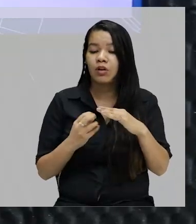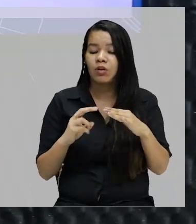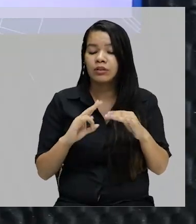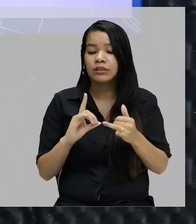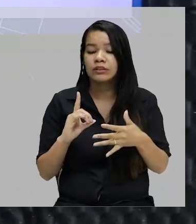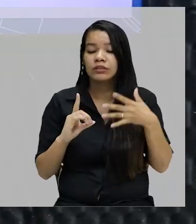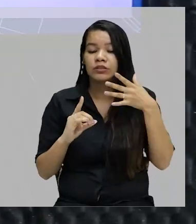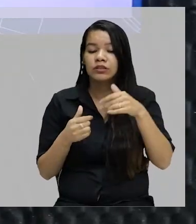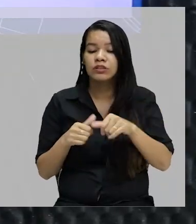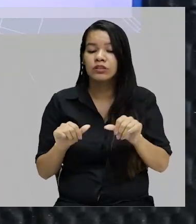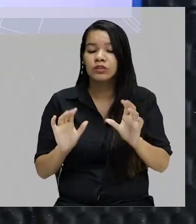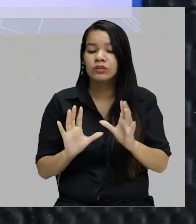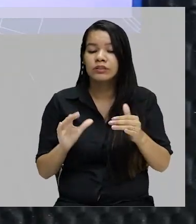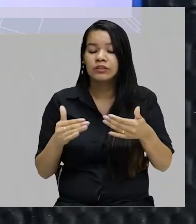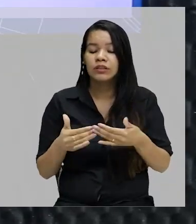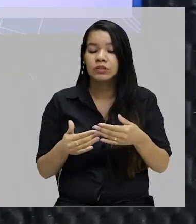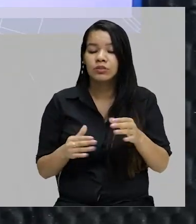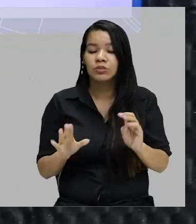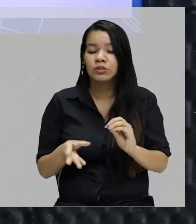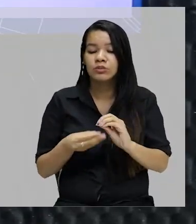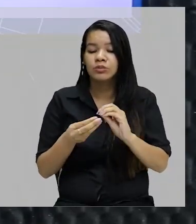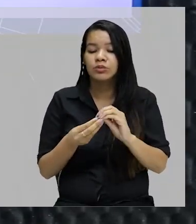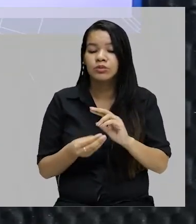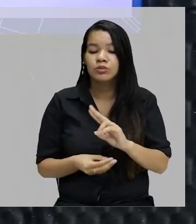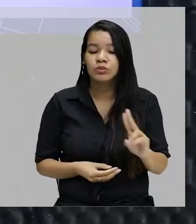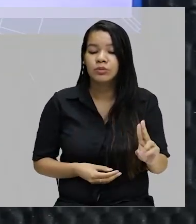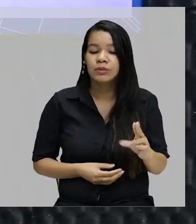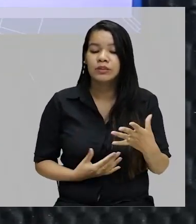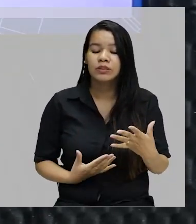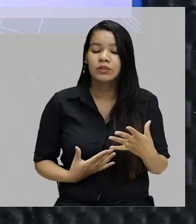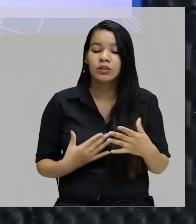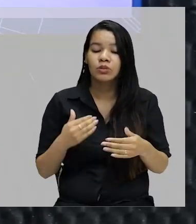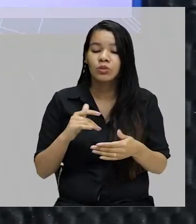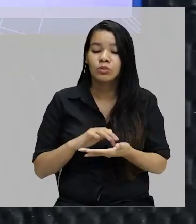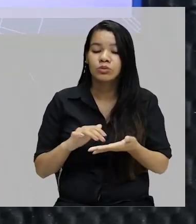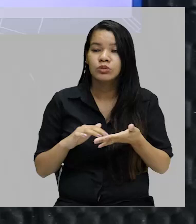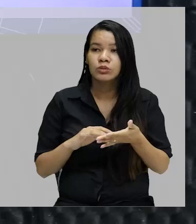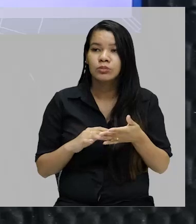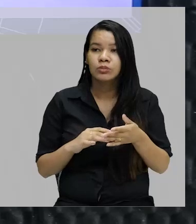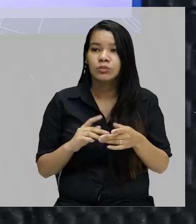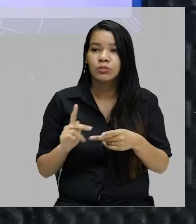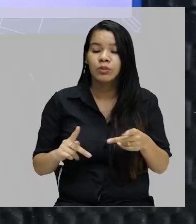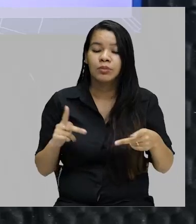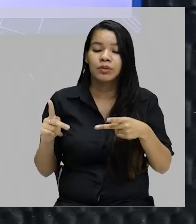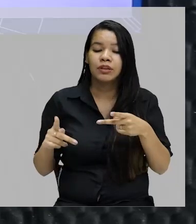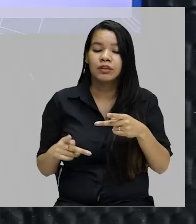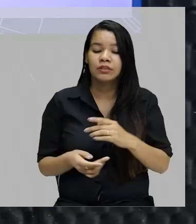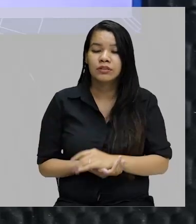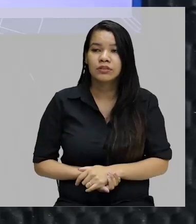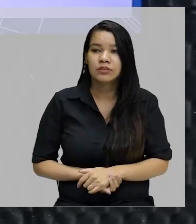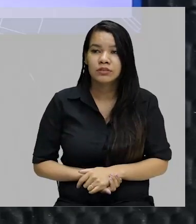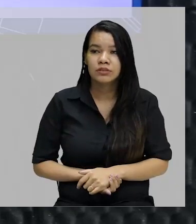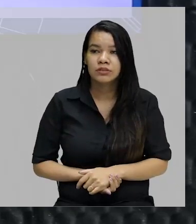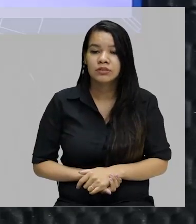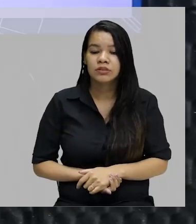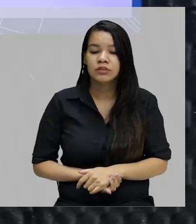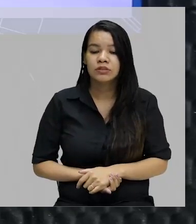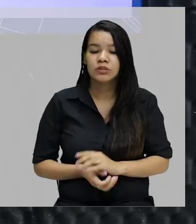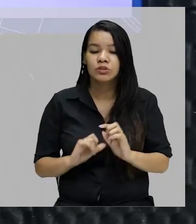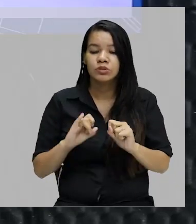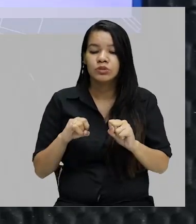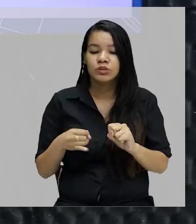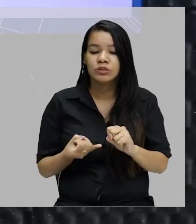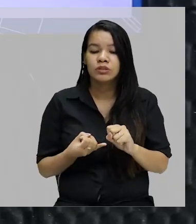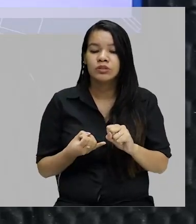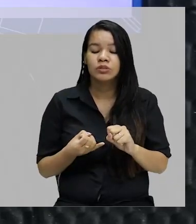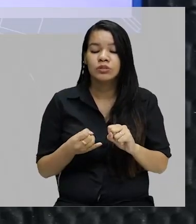concentrada no atributo, no nome. A consulta popular, tá? O sujeito